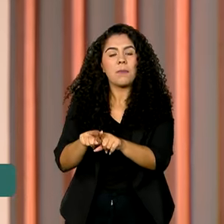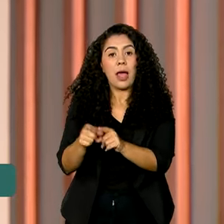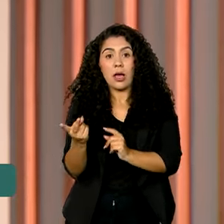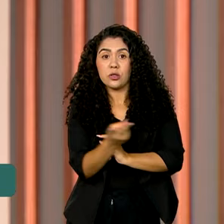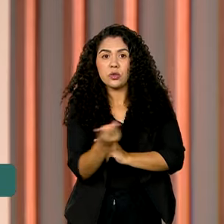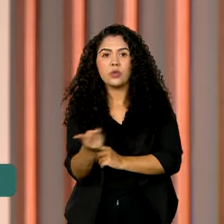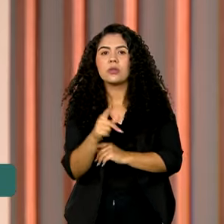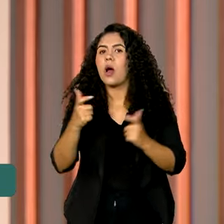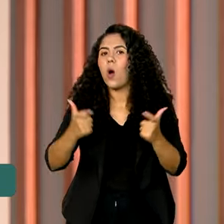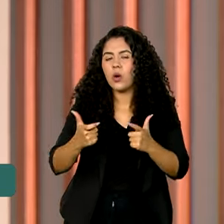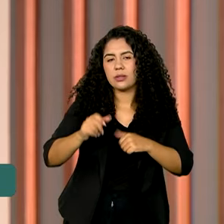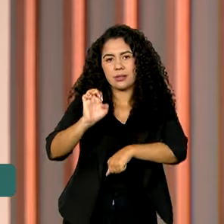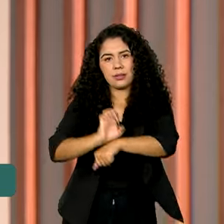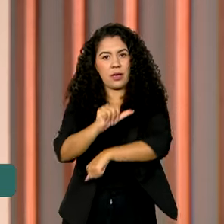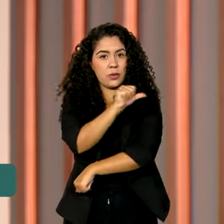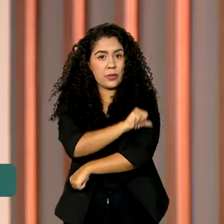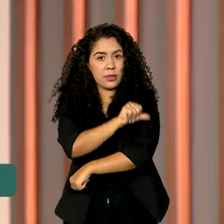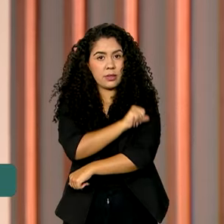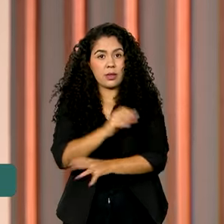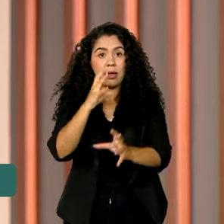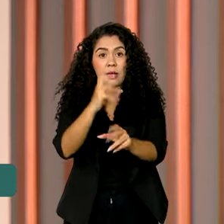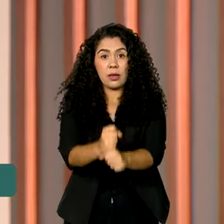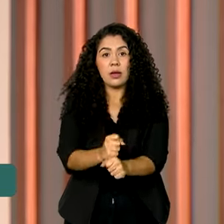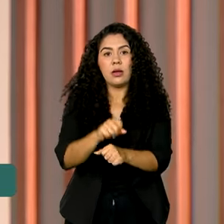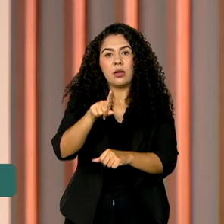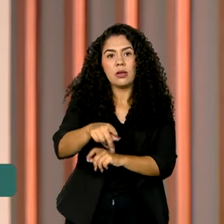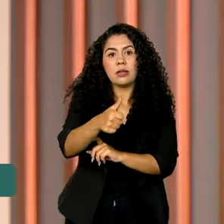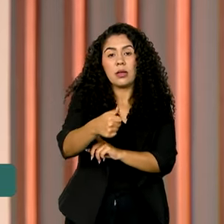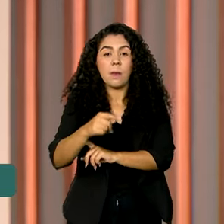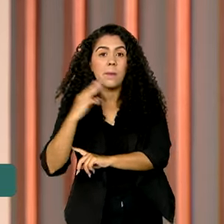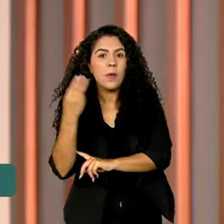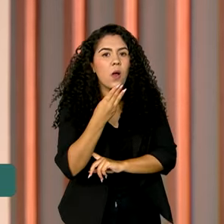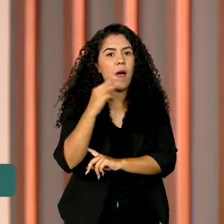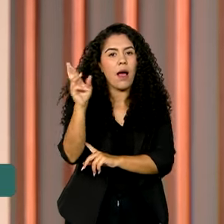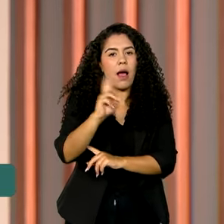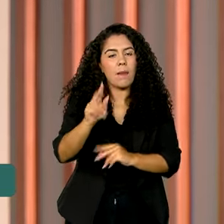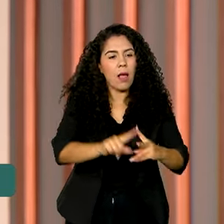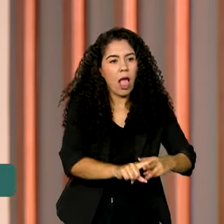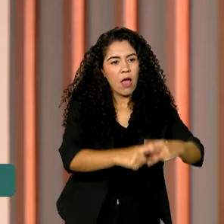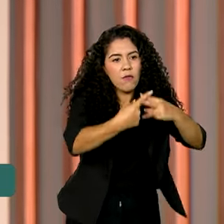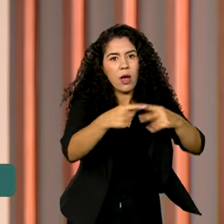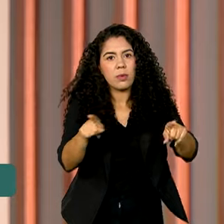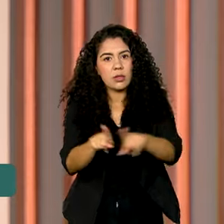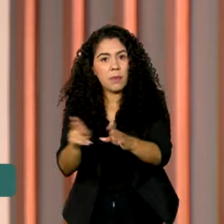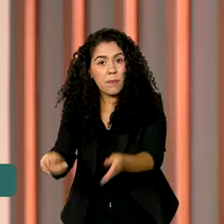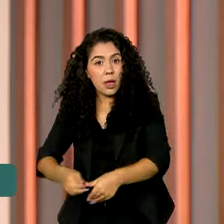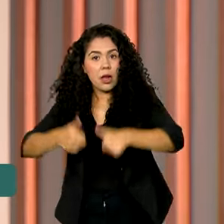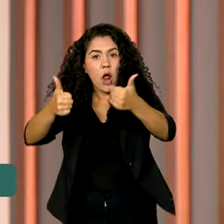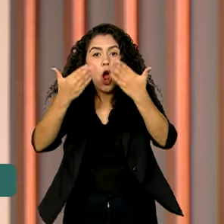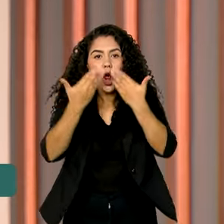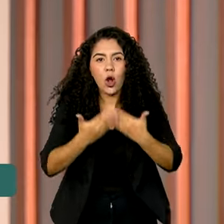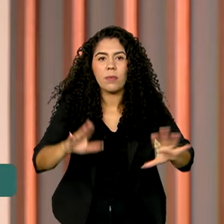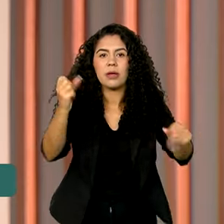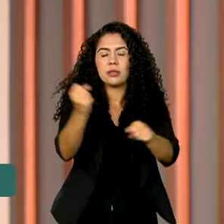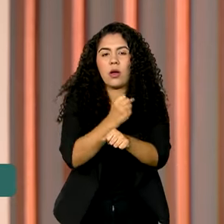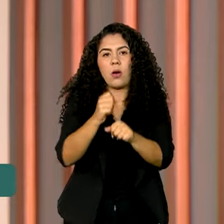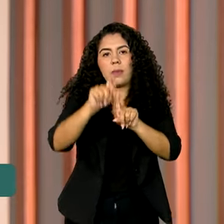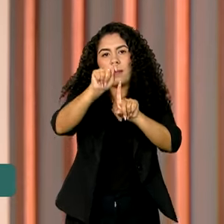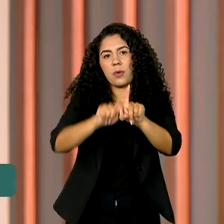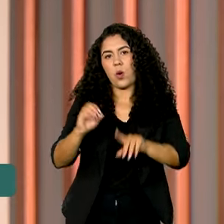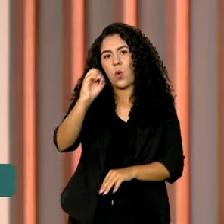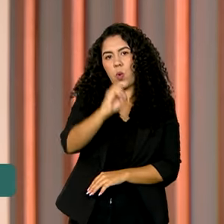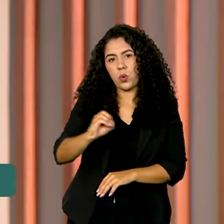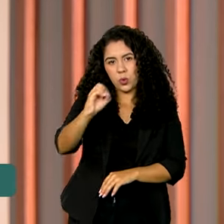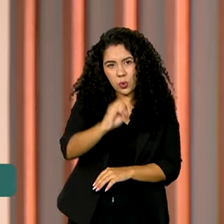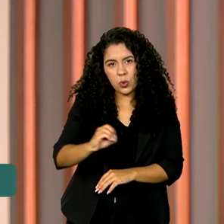Com mais de R$ 117 milhões de reais para reformas e melhorias, as obras começam em outubro e devem ampliar o